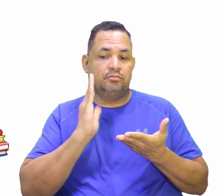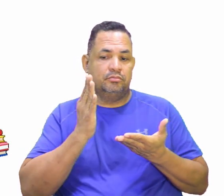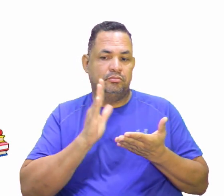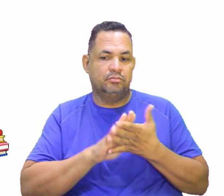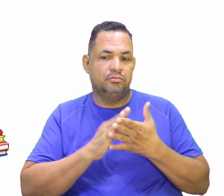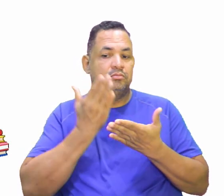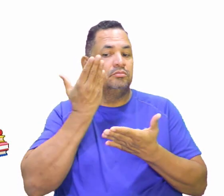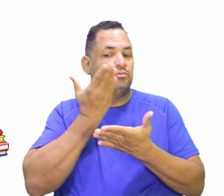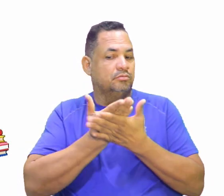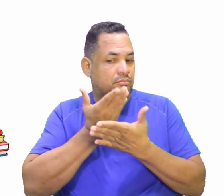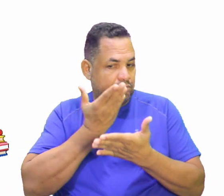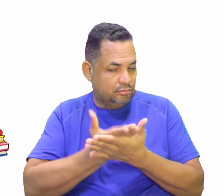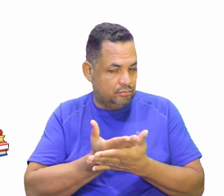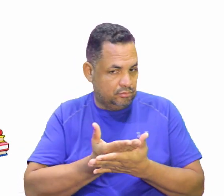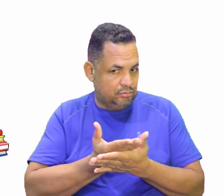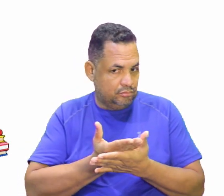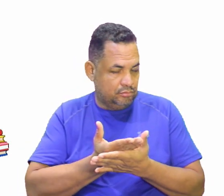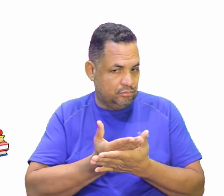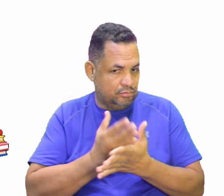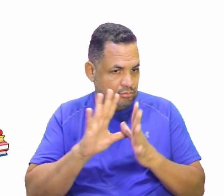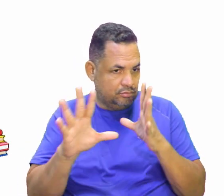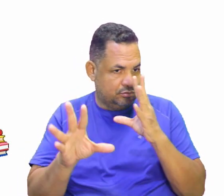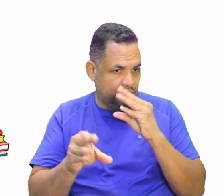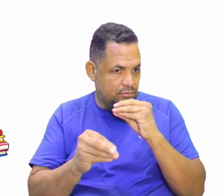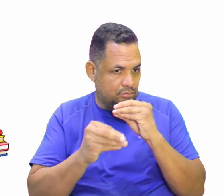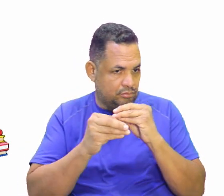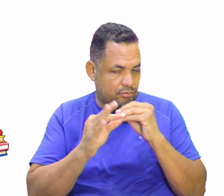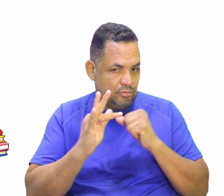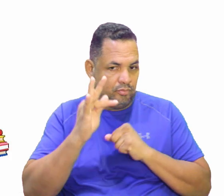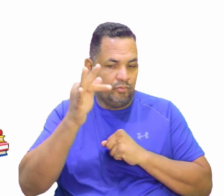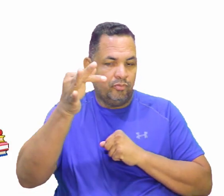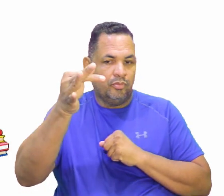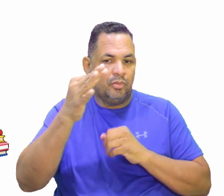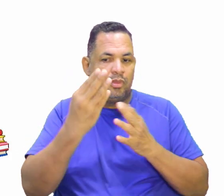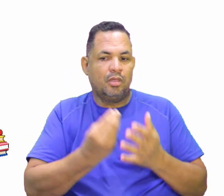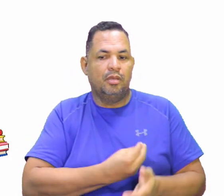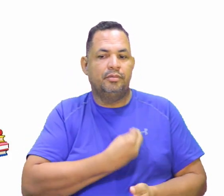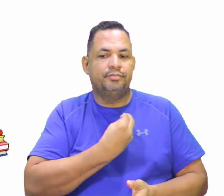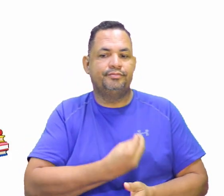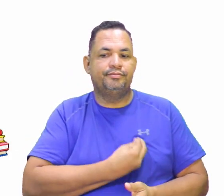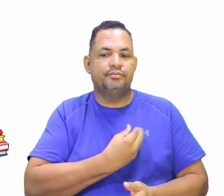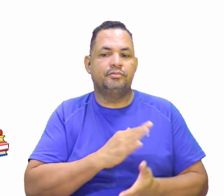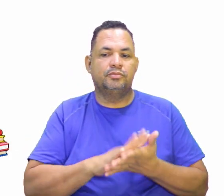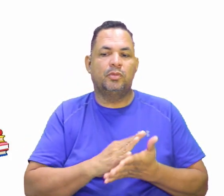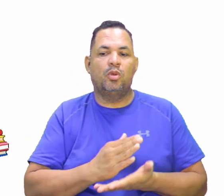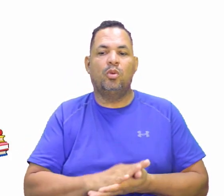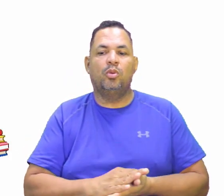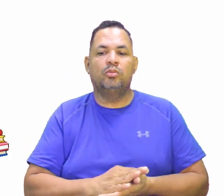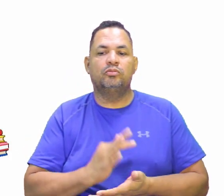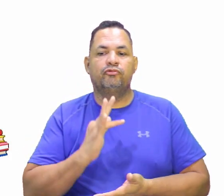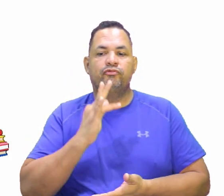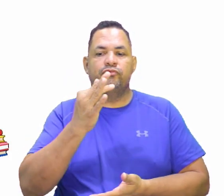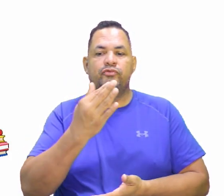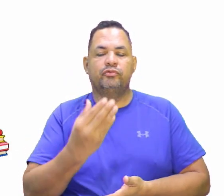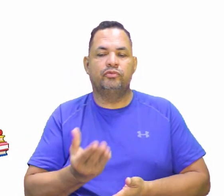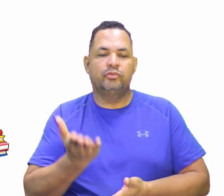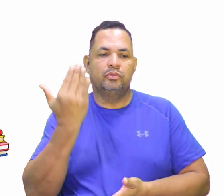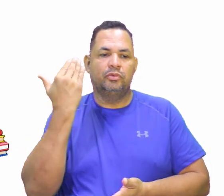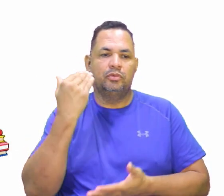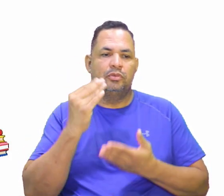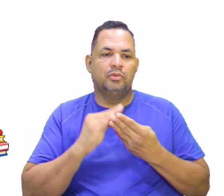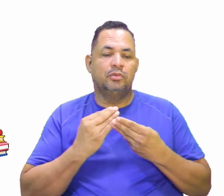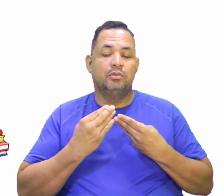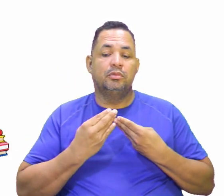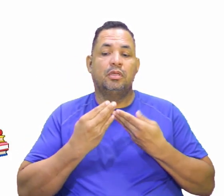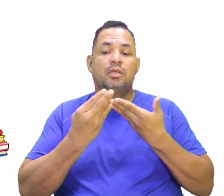já viram, né? Inseri-los após futuros do presente ou do pretérito e particípio. Darei-te